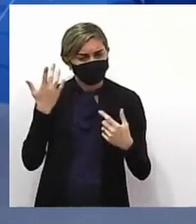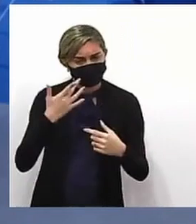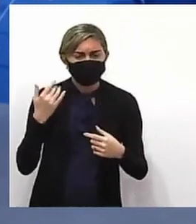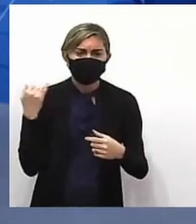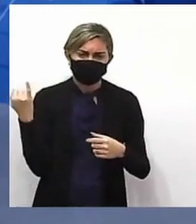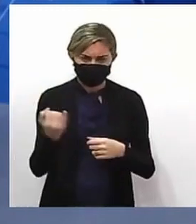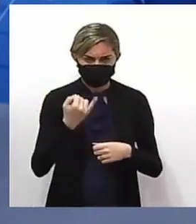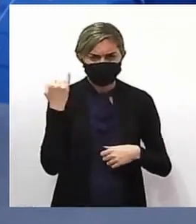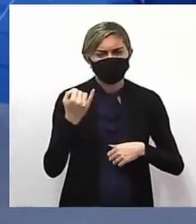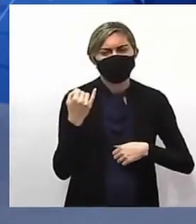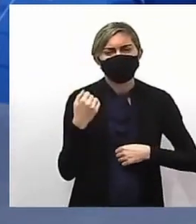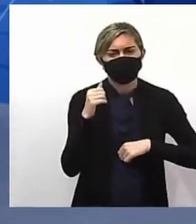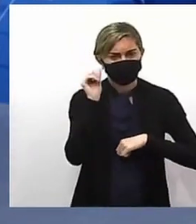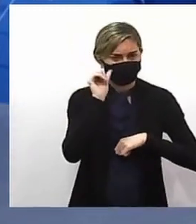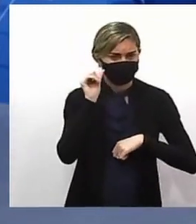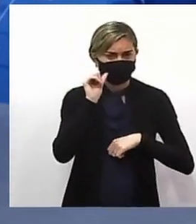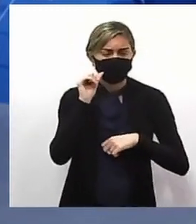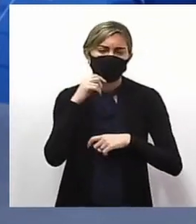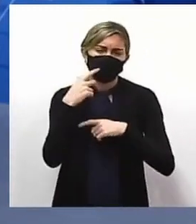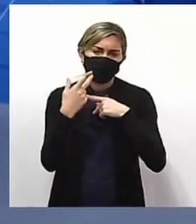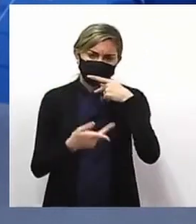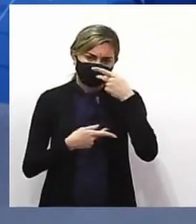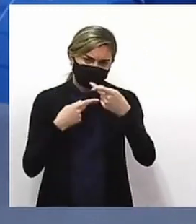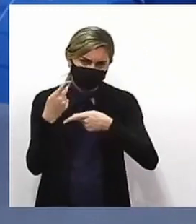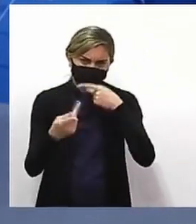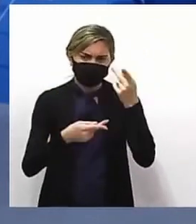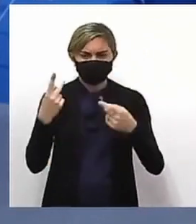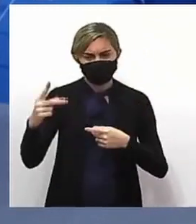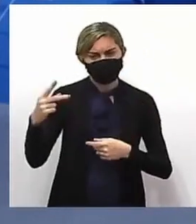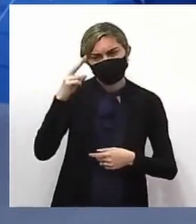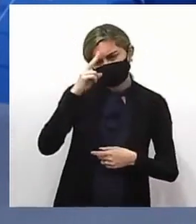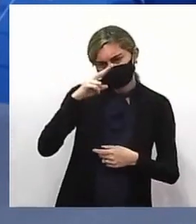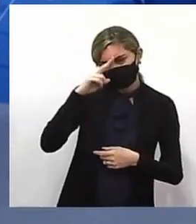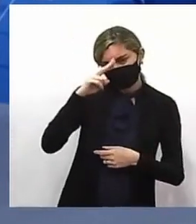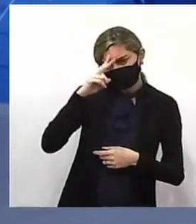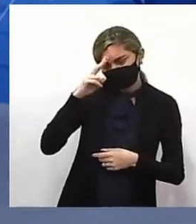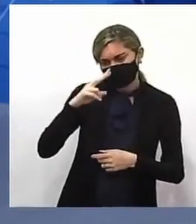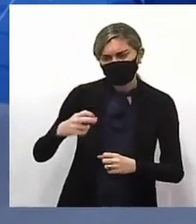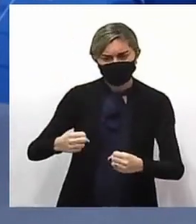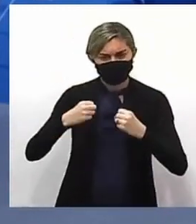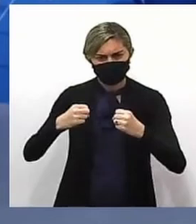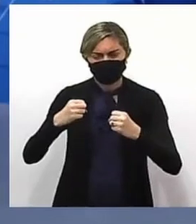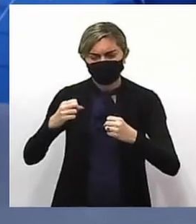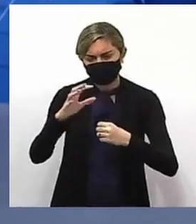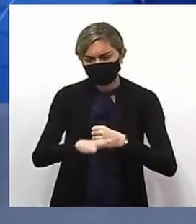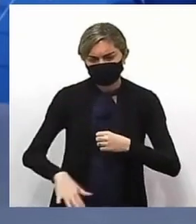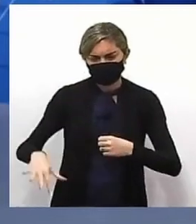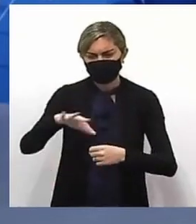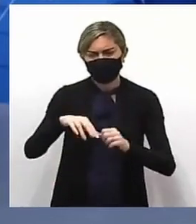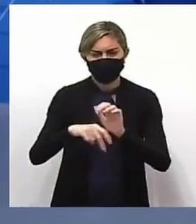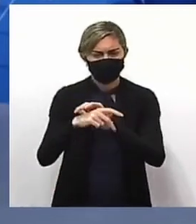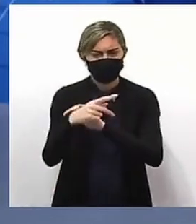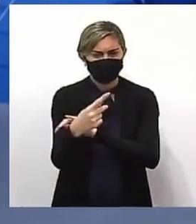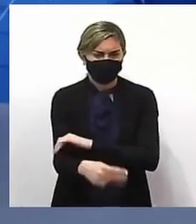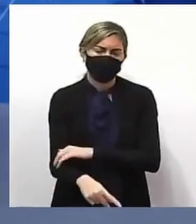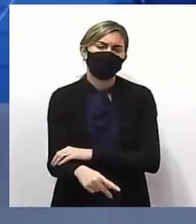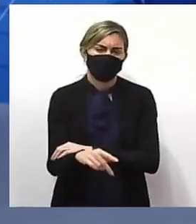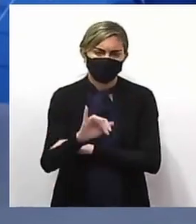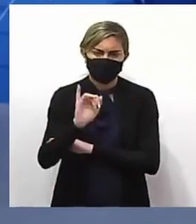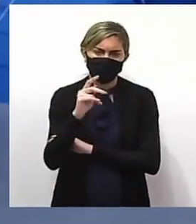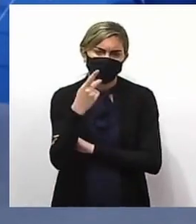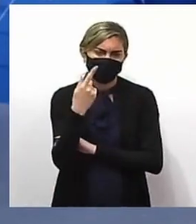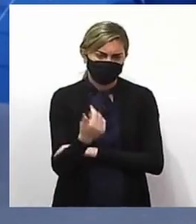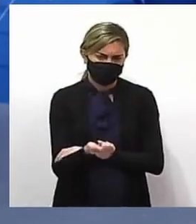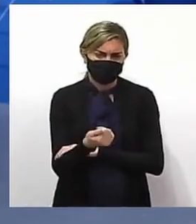que era importante que as mulheres estivessem falando sobre as suas histórias, né? Sobre essa força que tem ali entranhada na